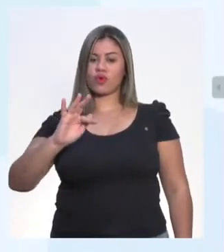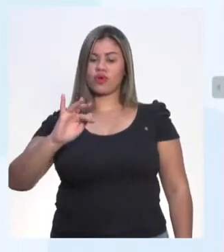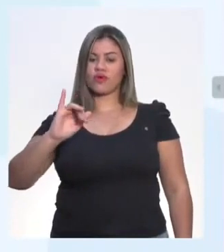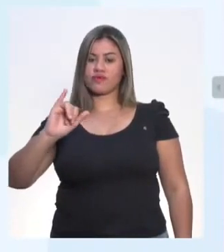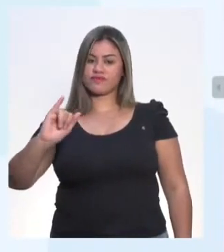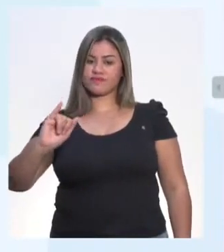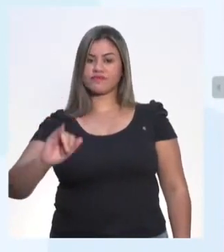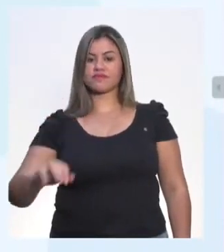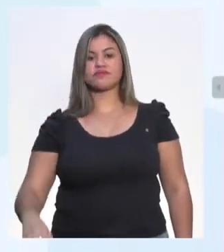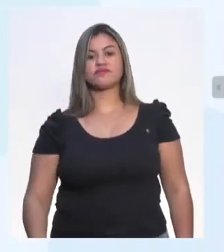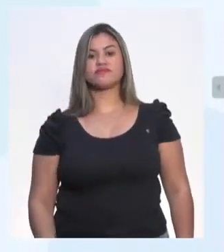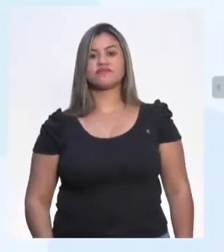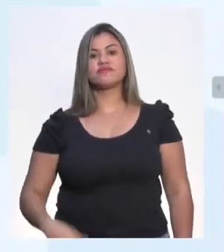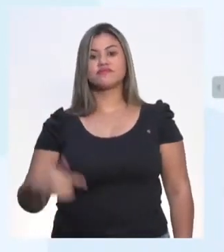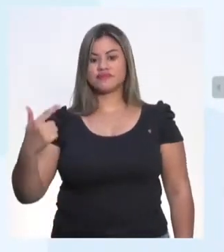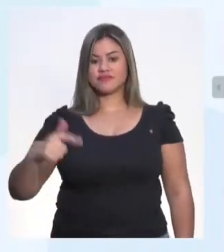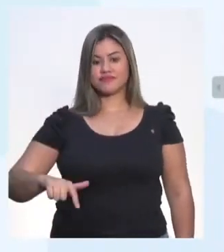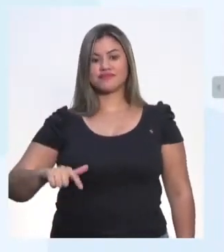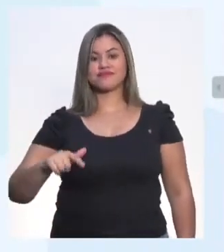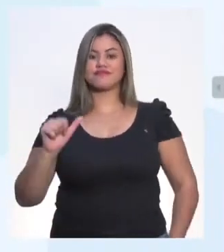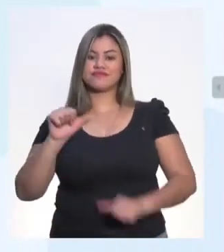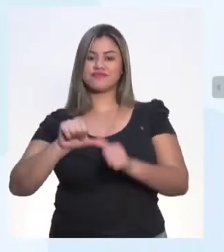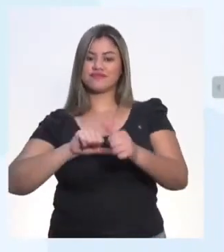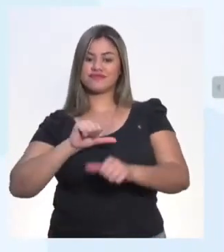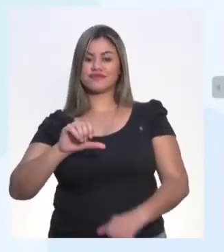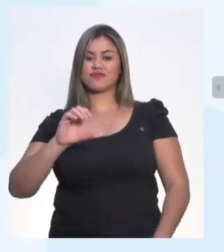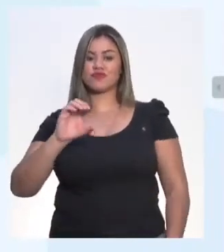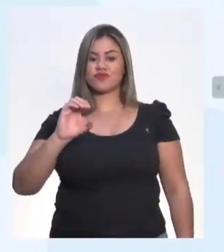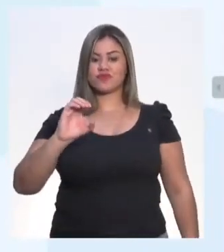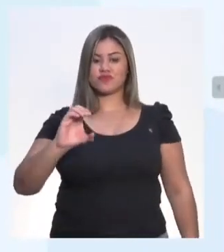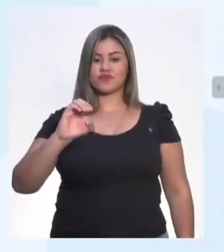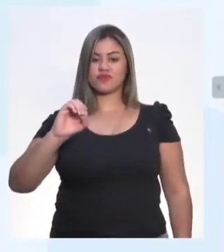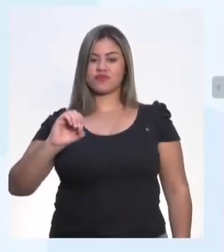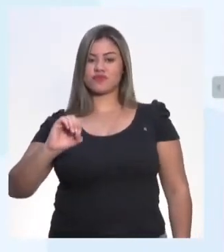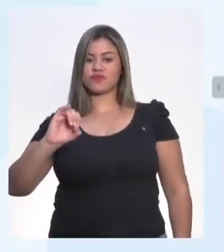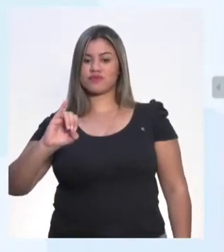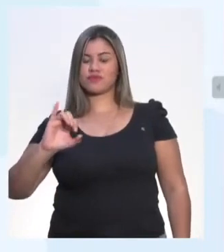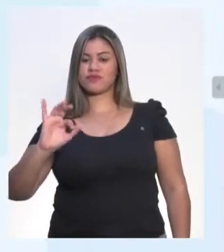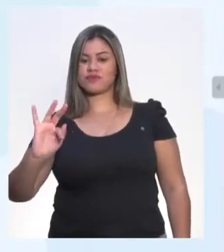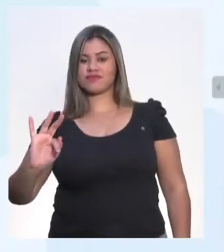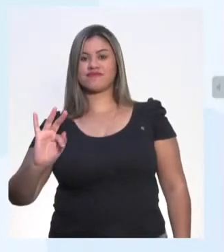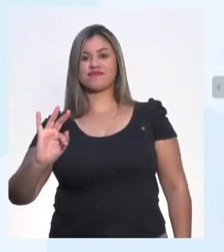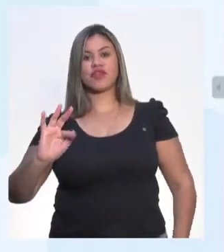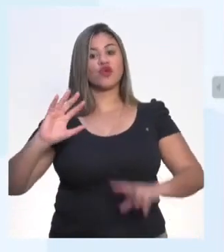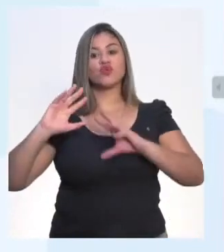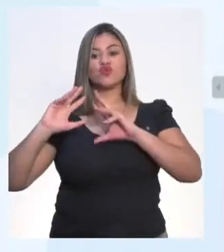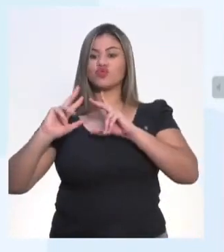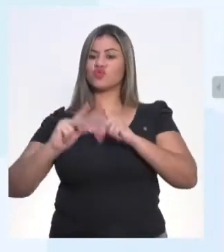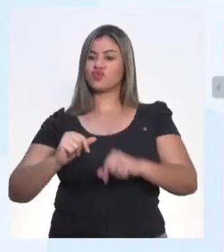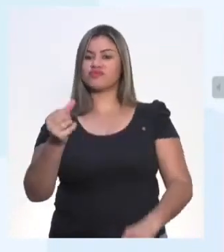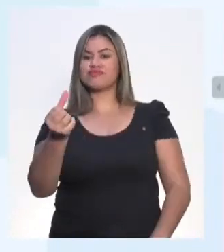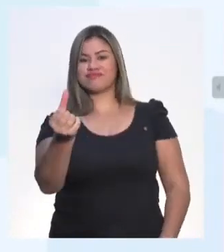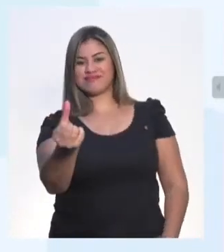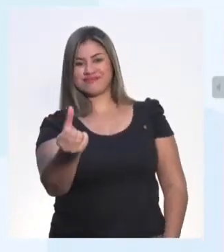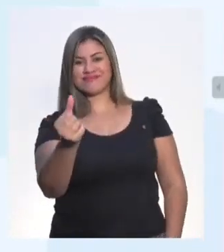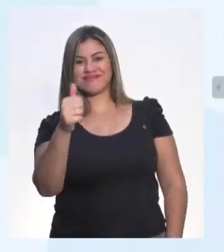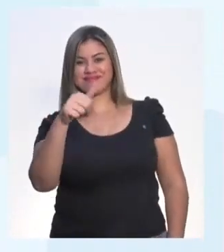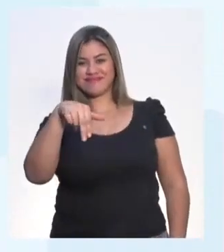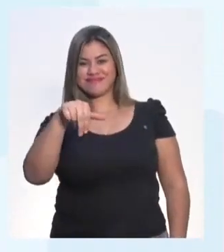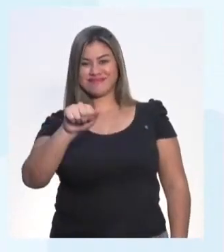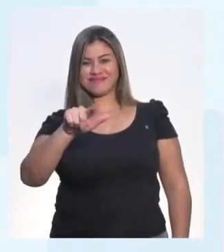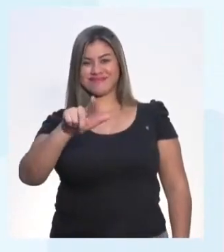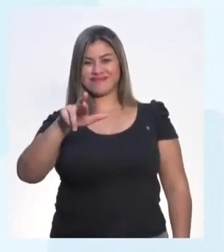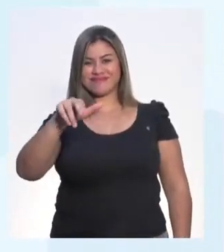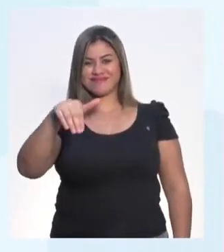E vou trocar o F com o I. Pronto. Aqui estão os 6 anagramas